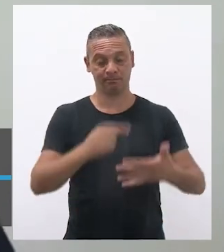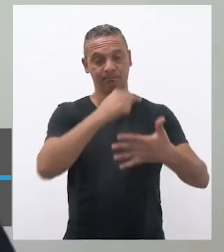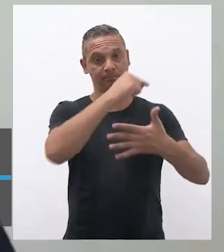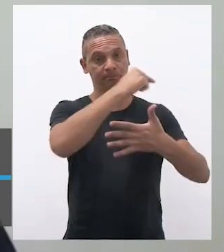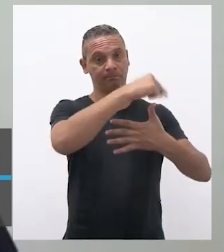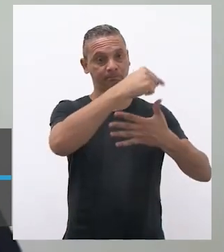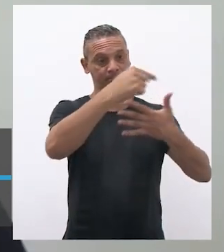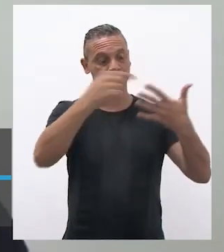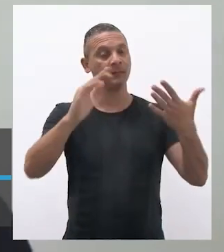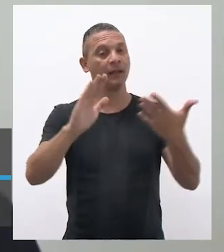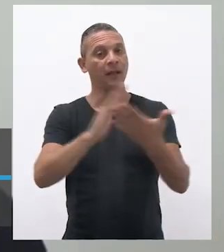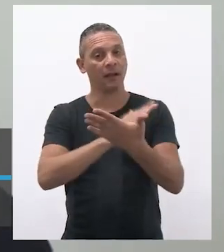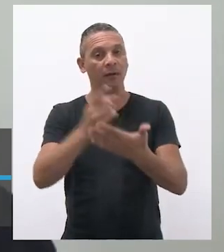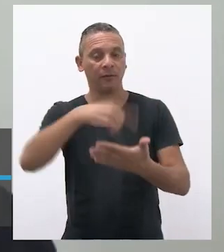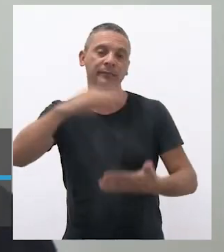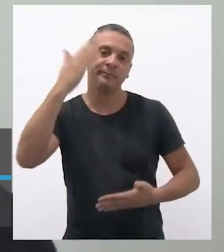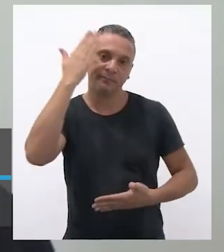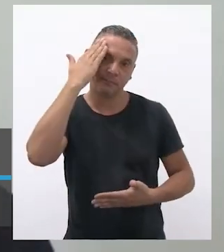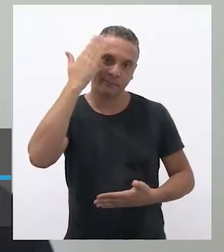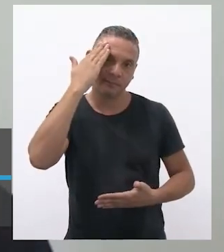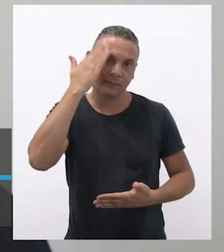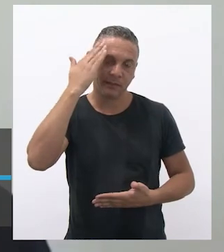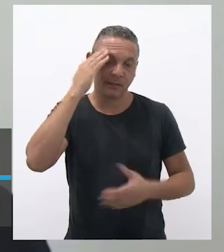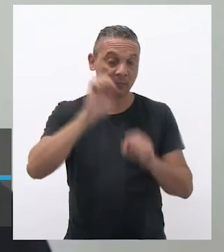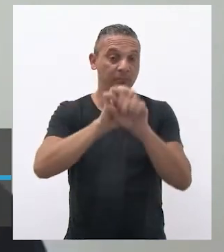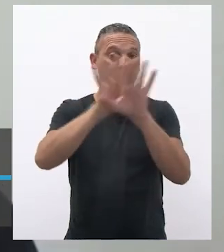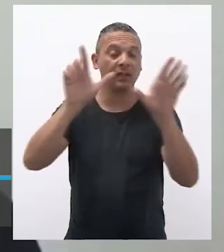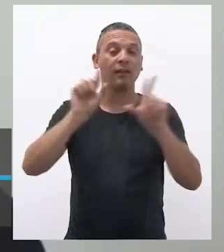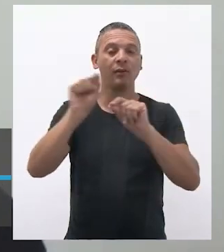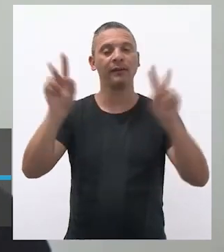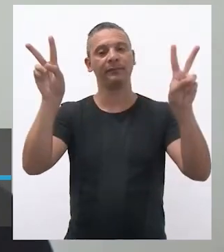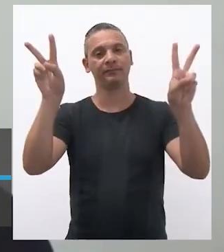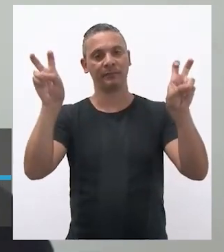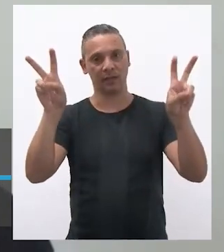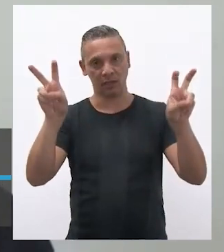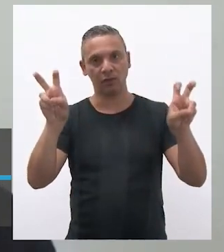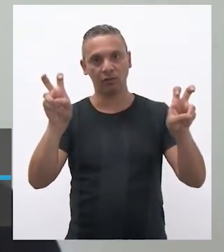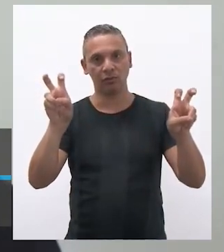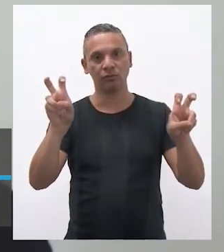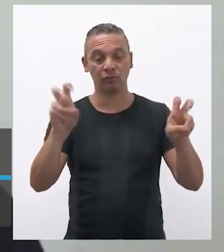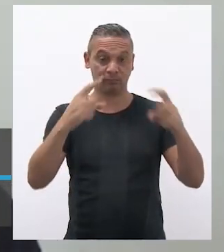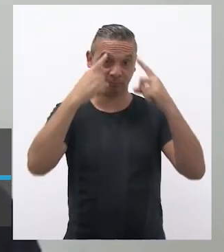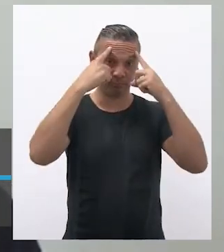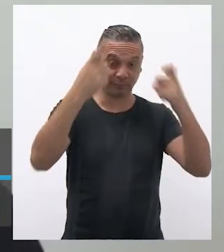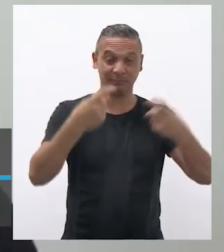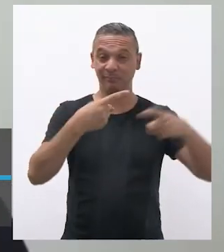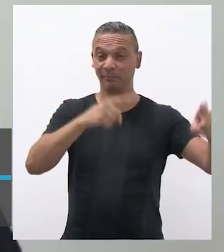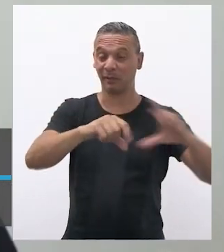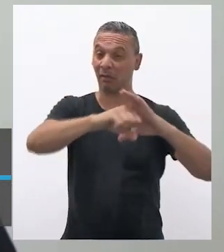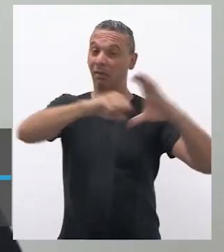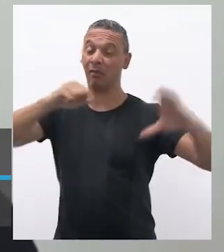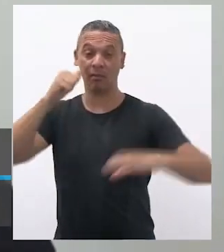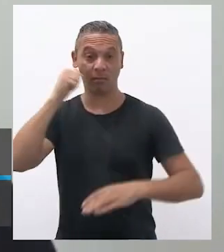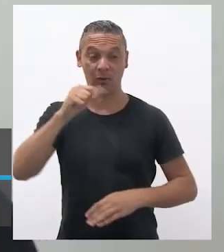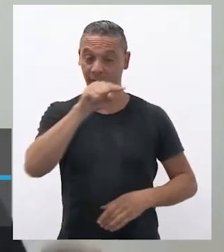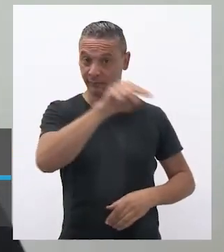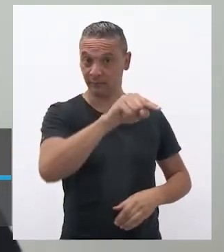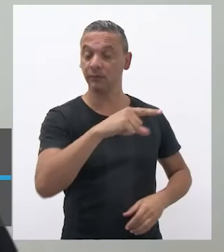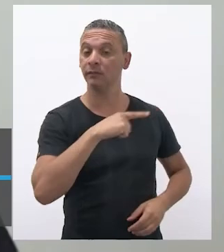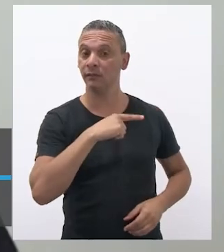iniciais para a gente conseguir compreender de uma forma mais clara esse assunto da violência contra as mulheres, mais especificamente